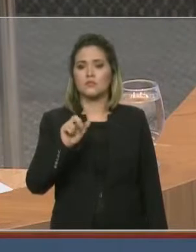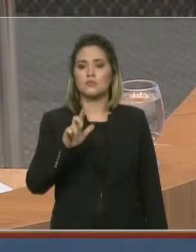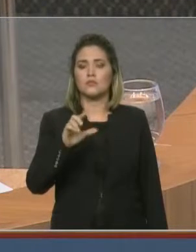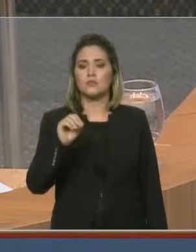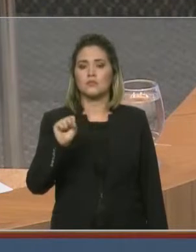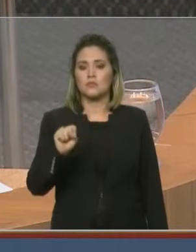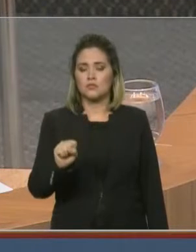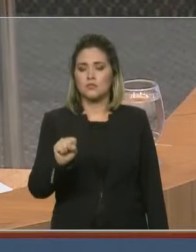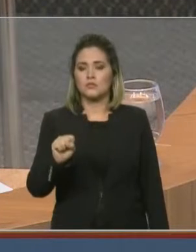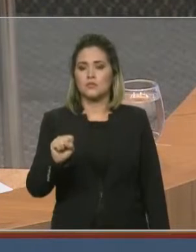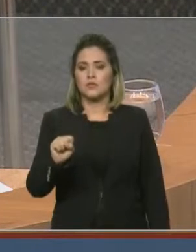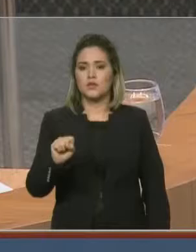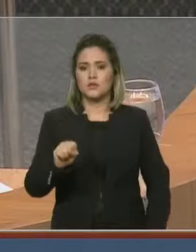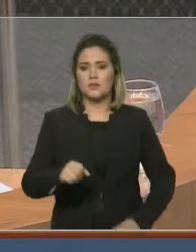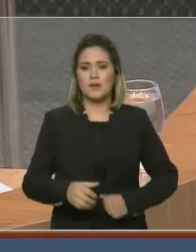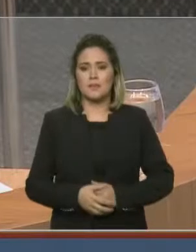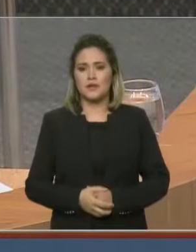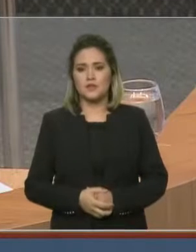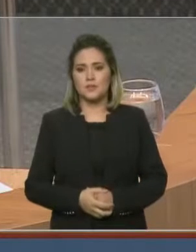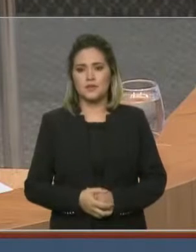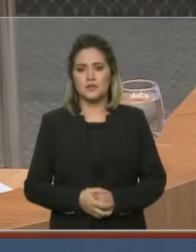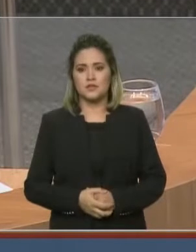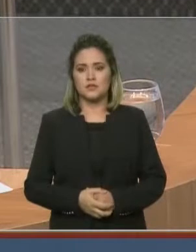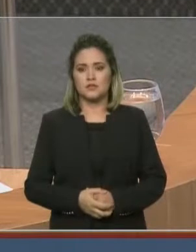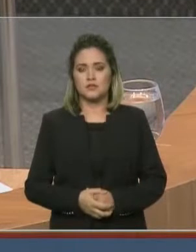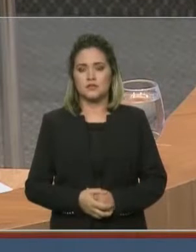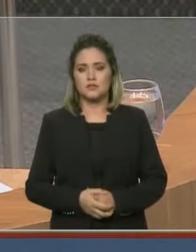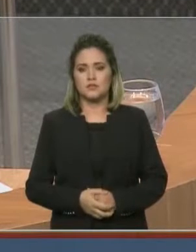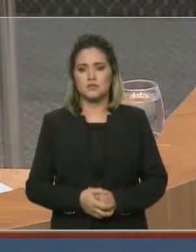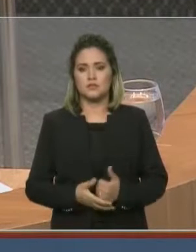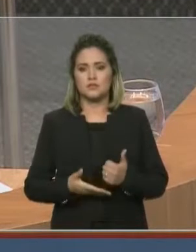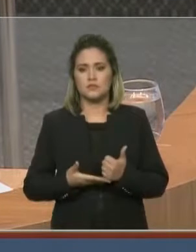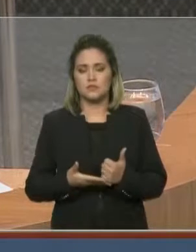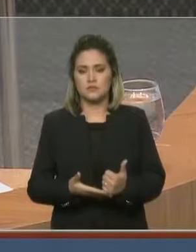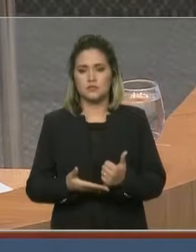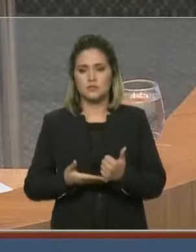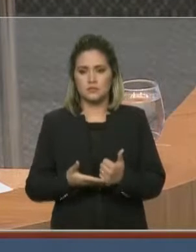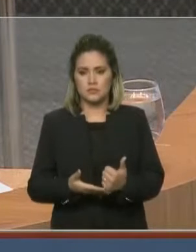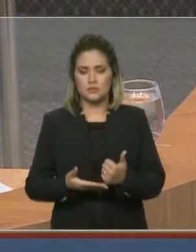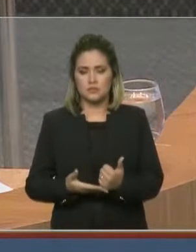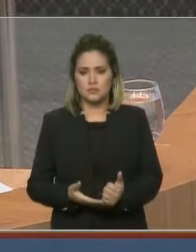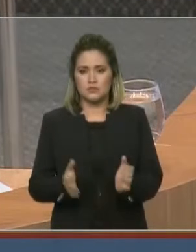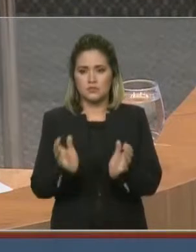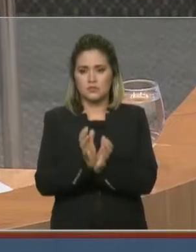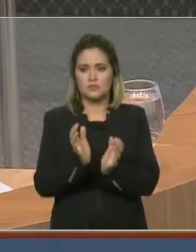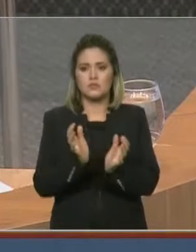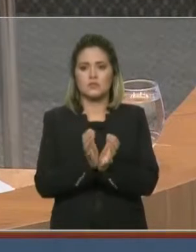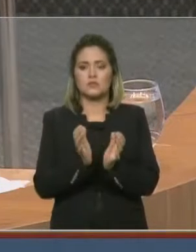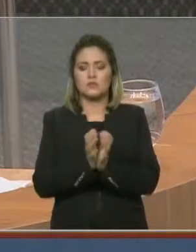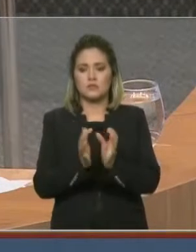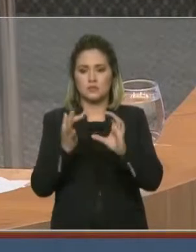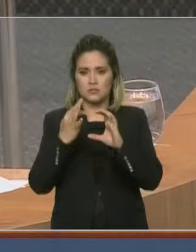que é assessor arquidiocesano da equipe de campanhas da Fraternidade,